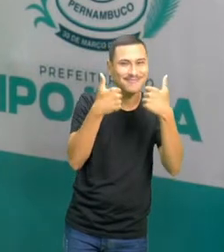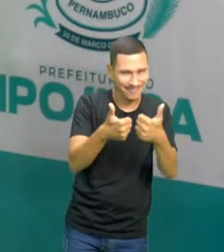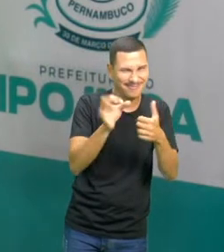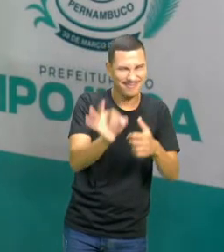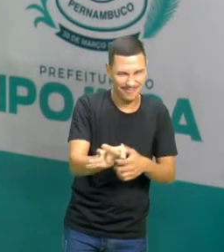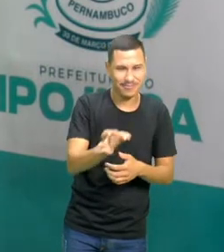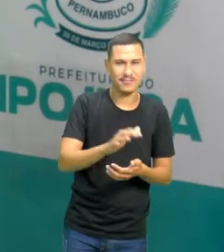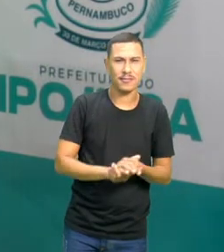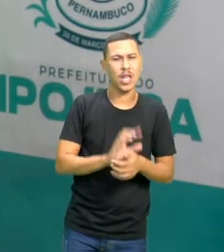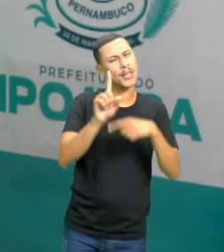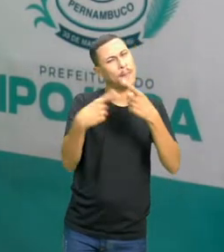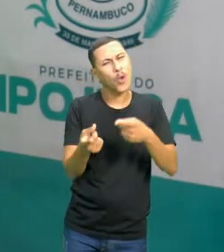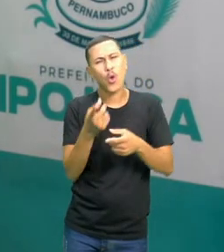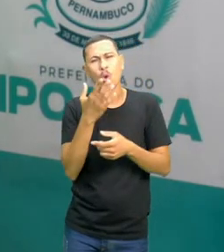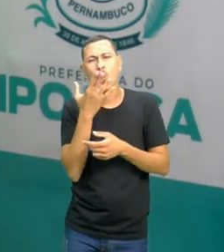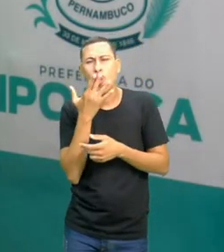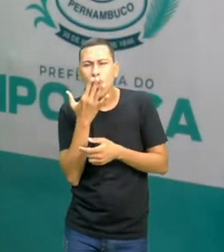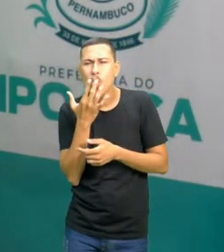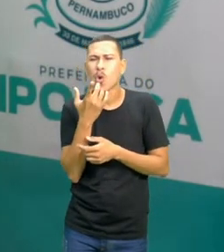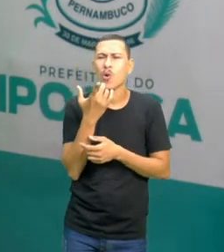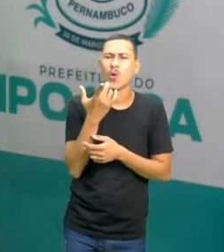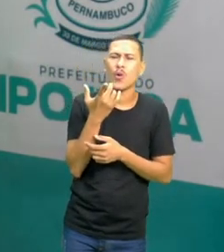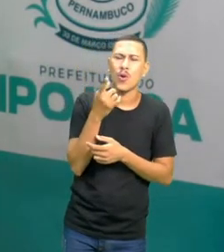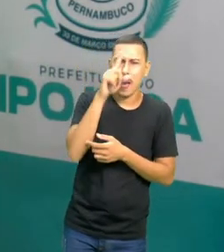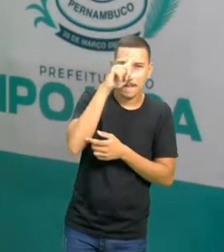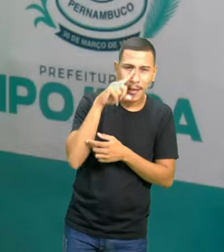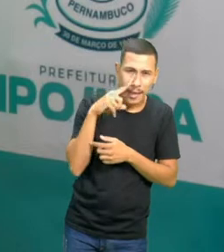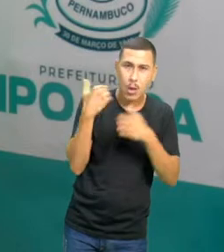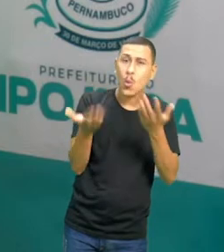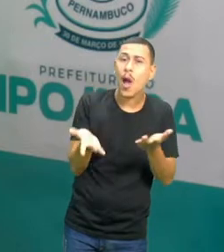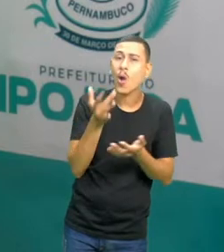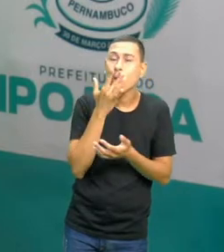amarelo. E depois do amarelo a gente vai colocar qual?